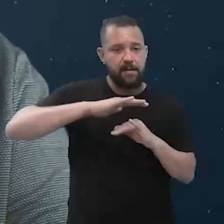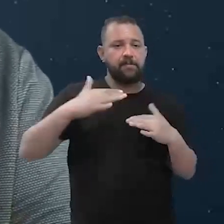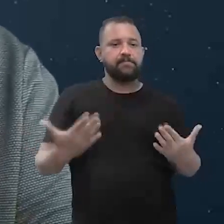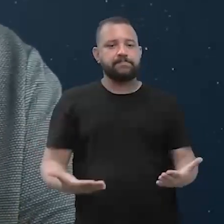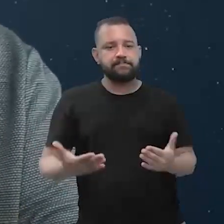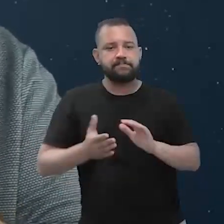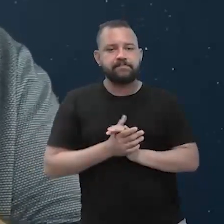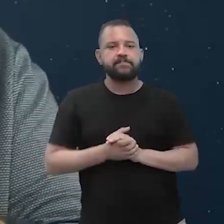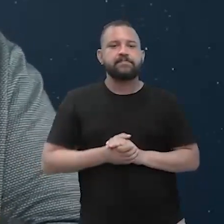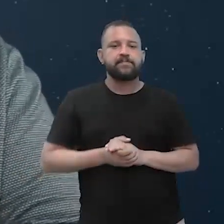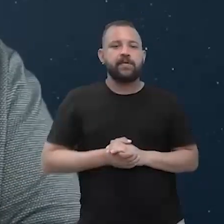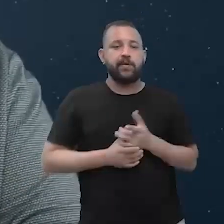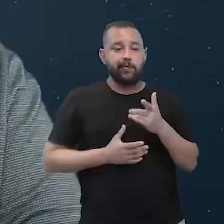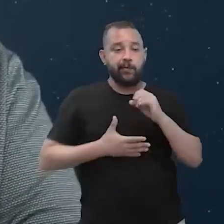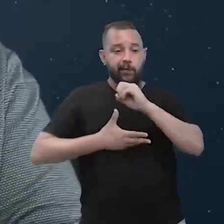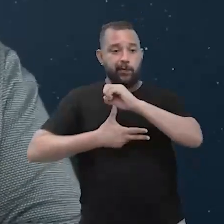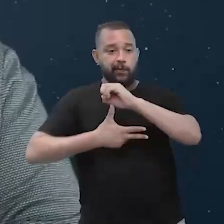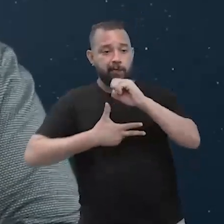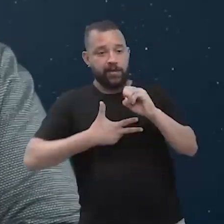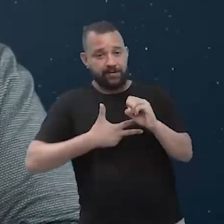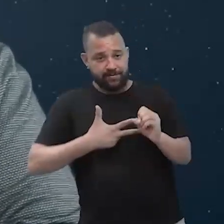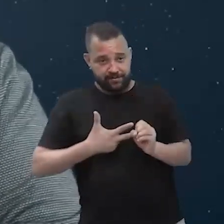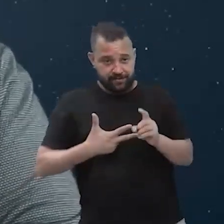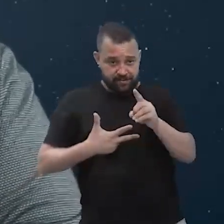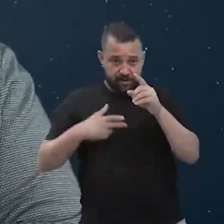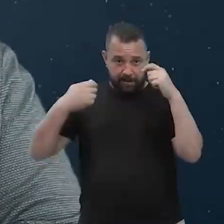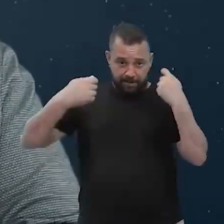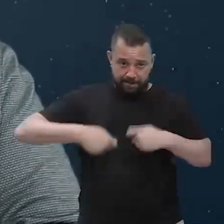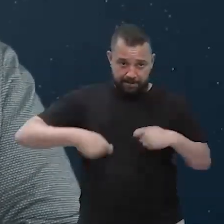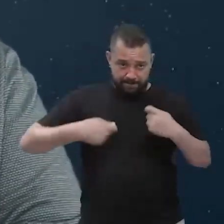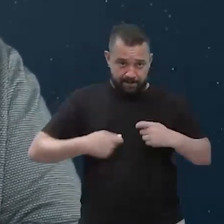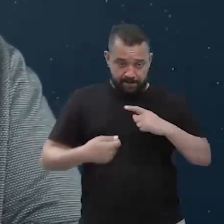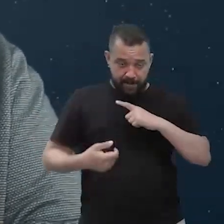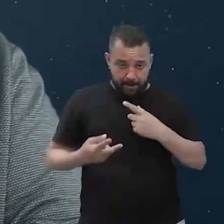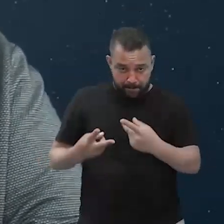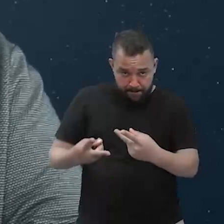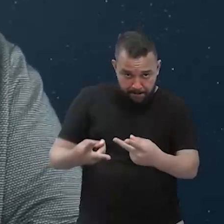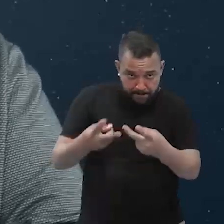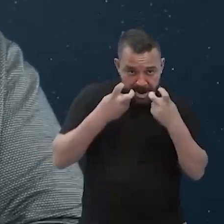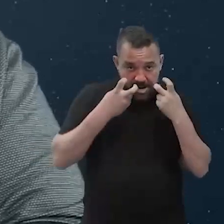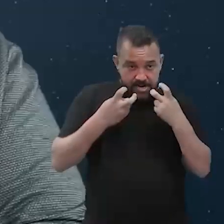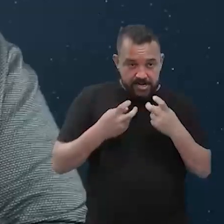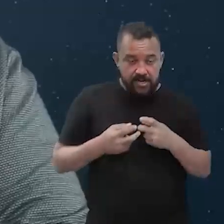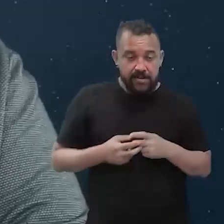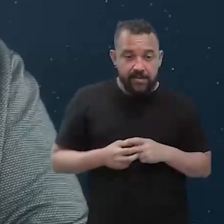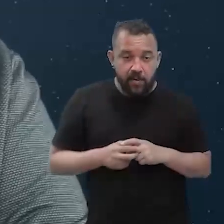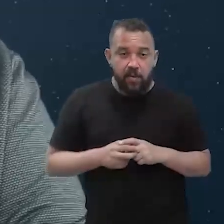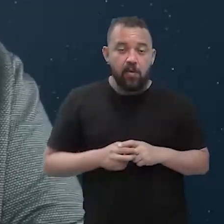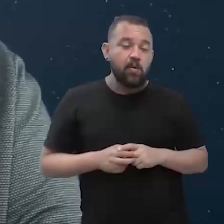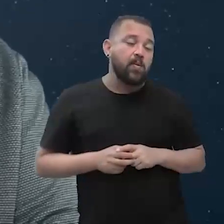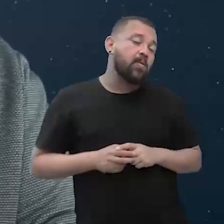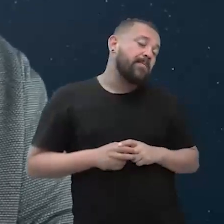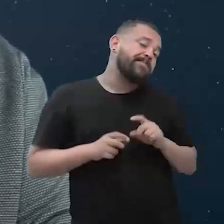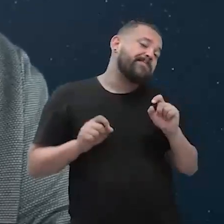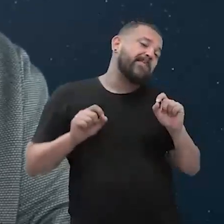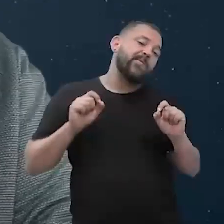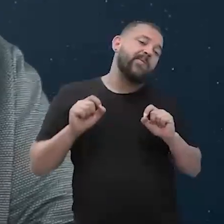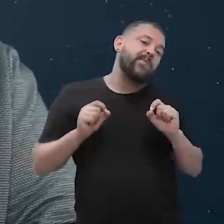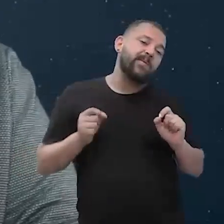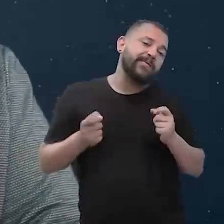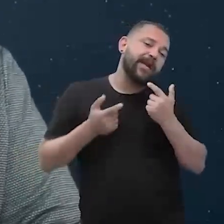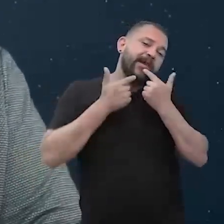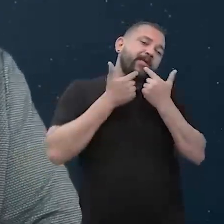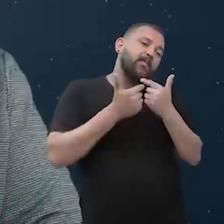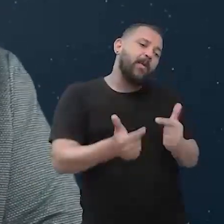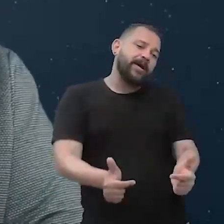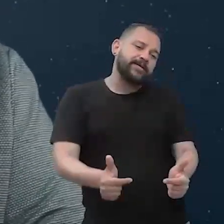No Enem, você precisa perceber exatamente essa questão da linguagem. O